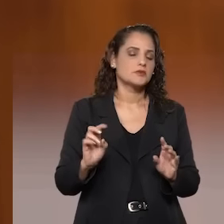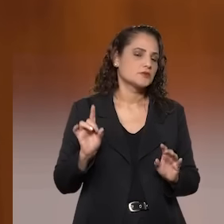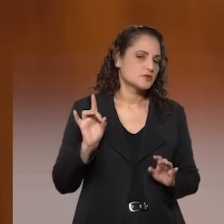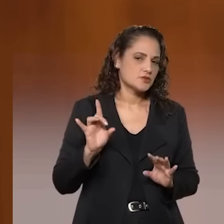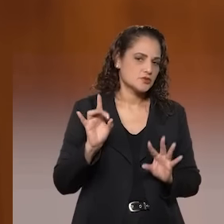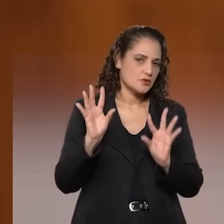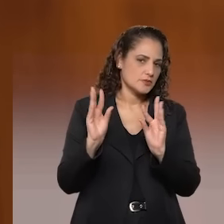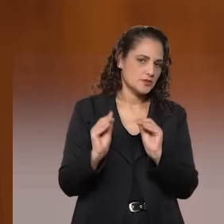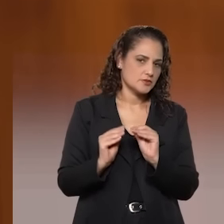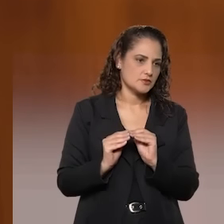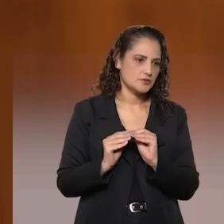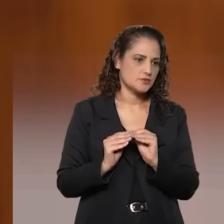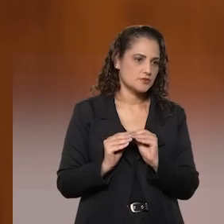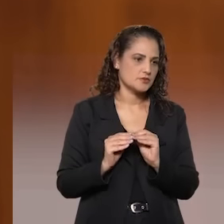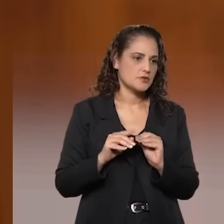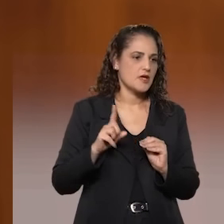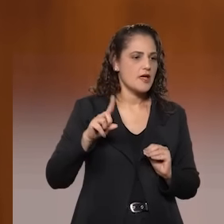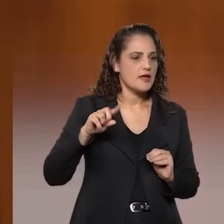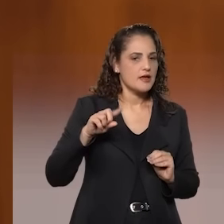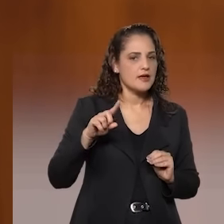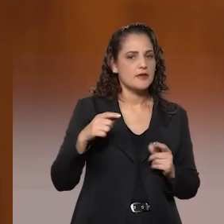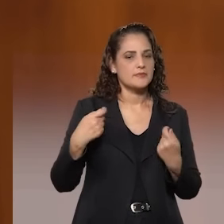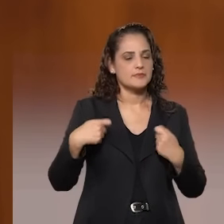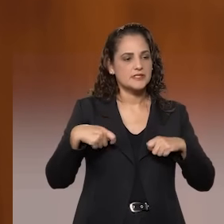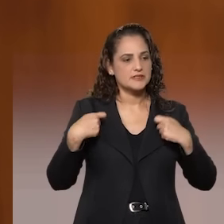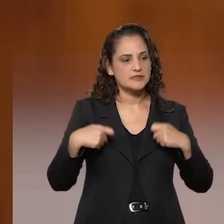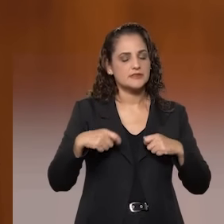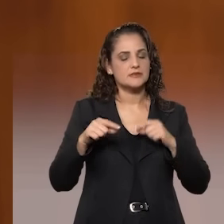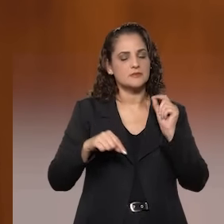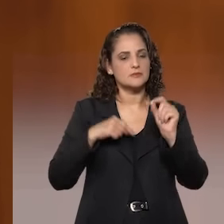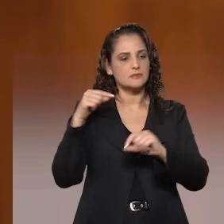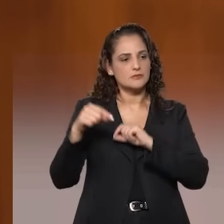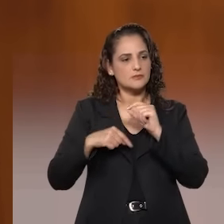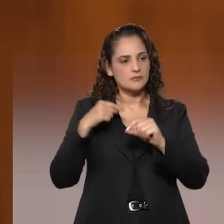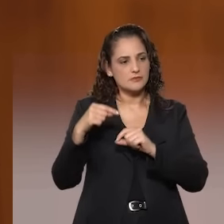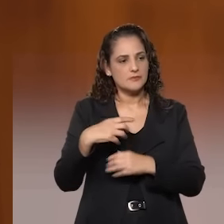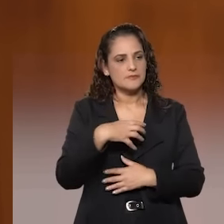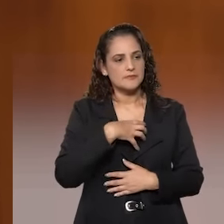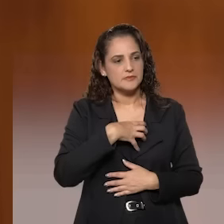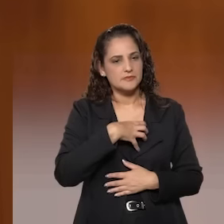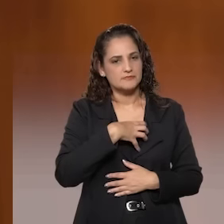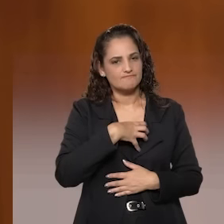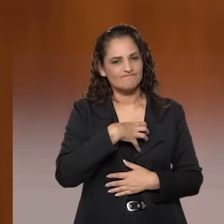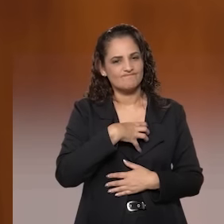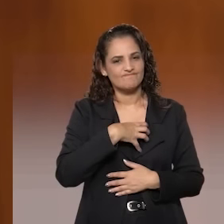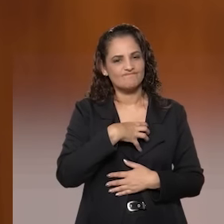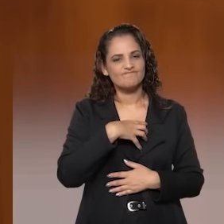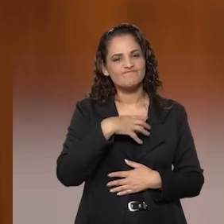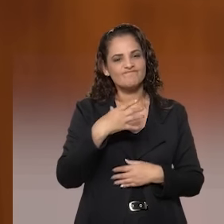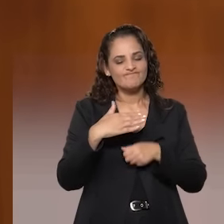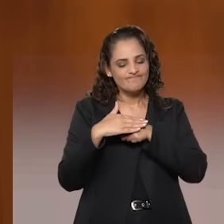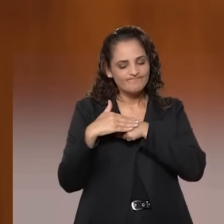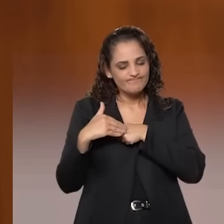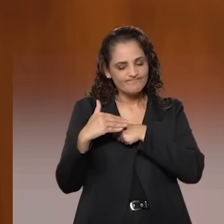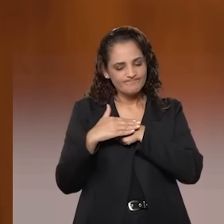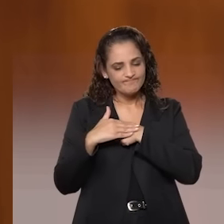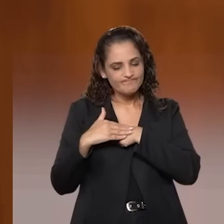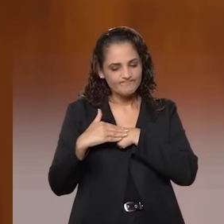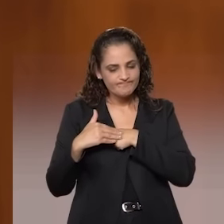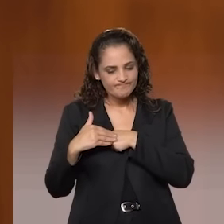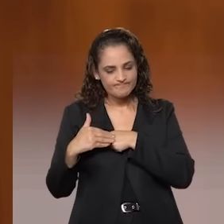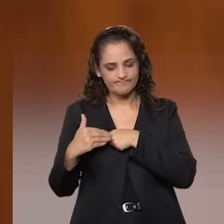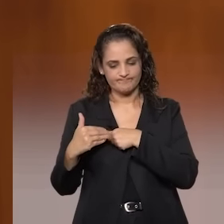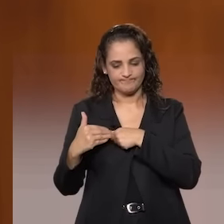para concluir eh ele precisa ser levado de maneira afetuosa eu não eu